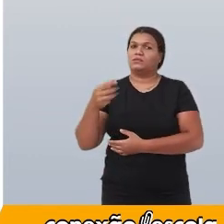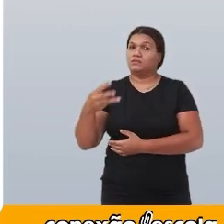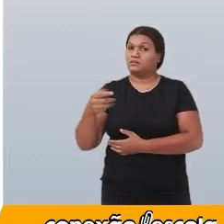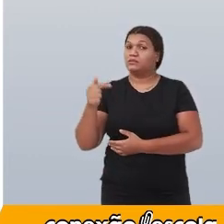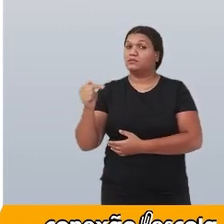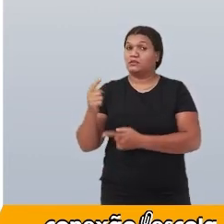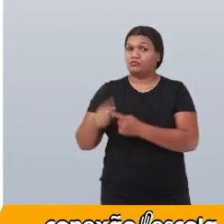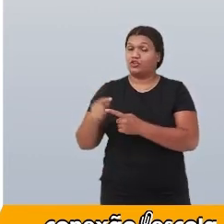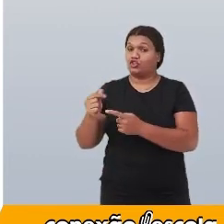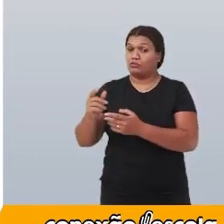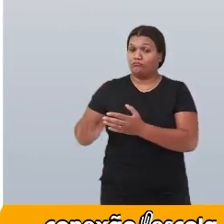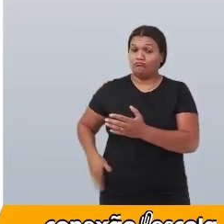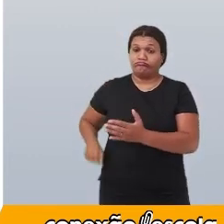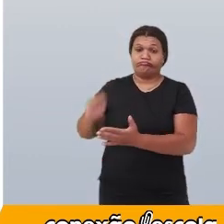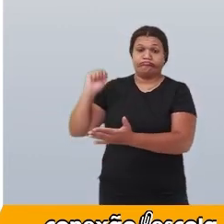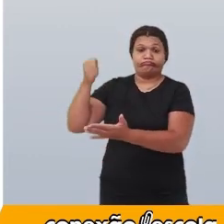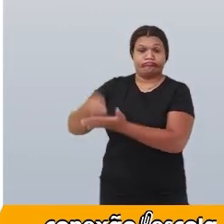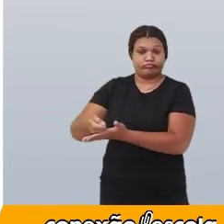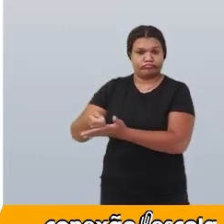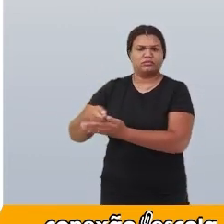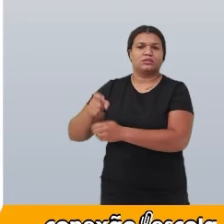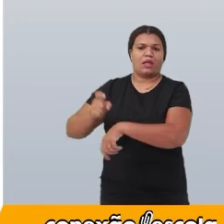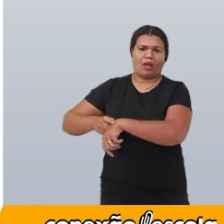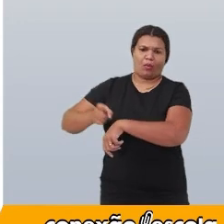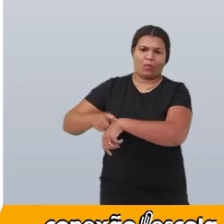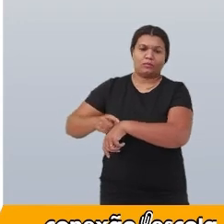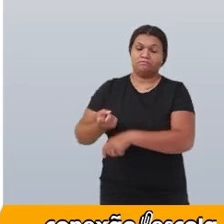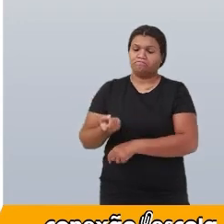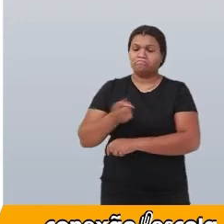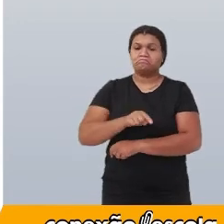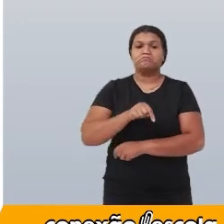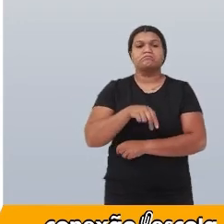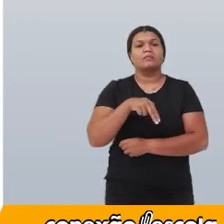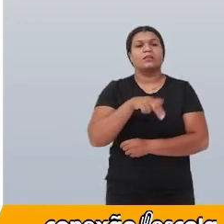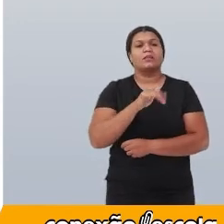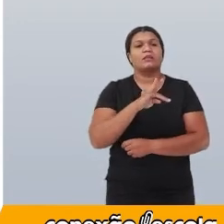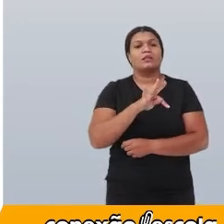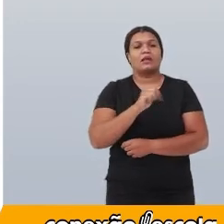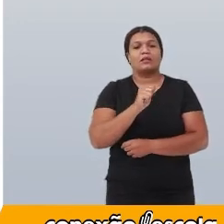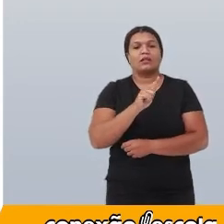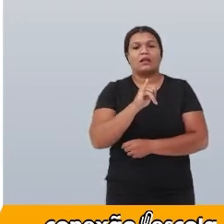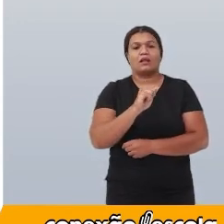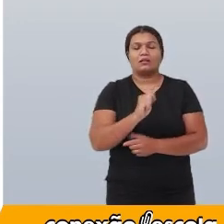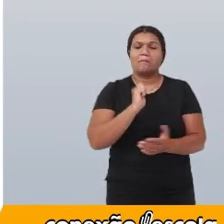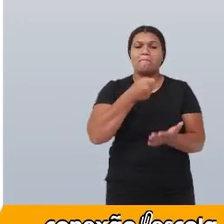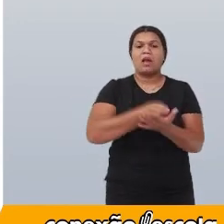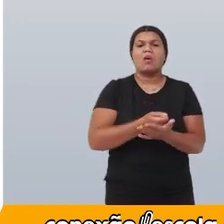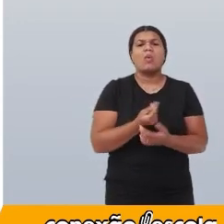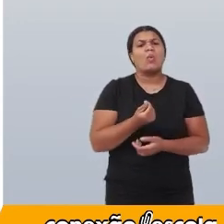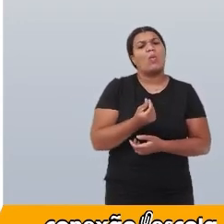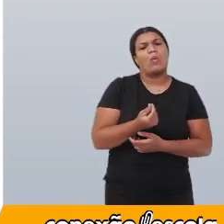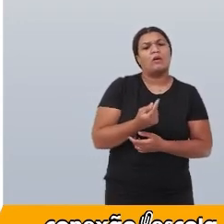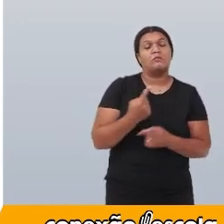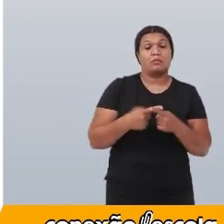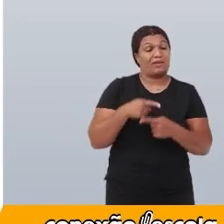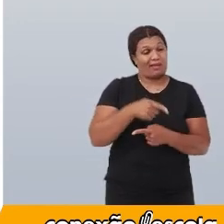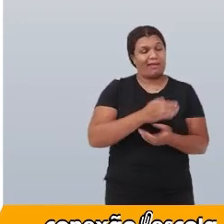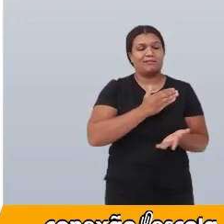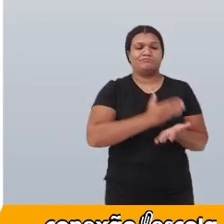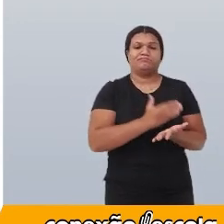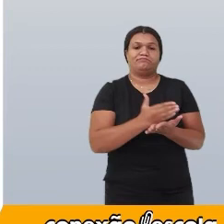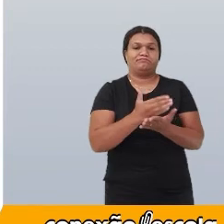ela pagou à vista. Mas eu não sei qual é o valor que a Natália pagou, uma vez que